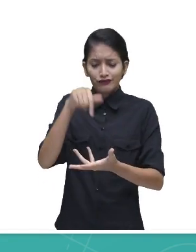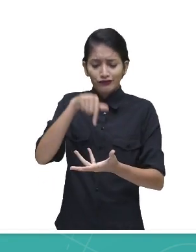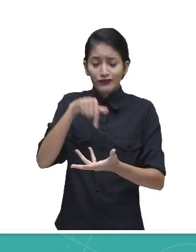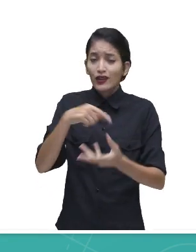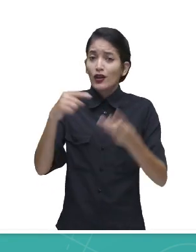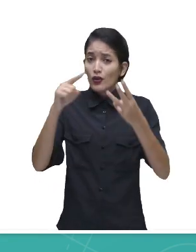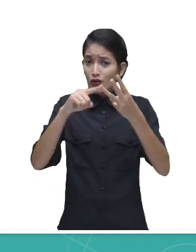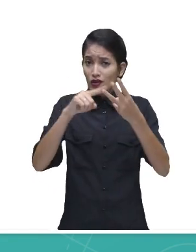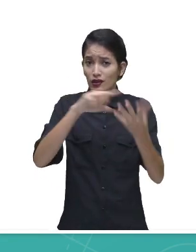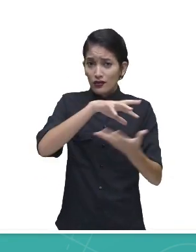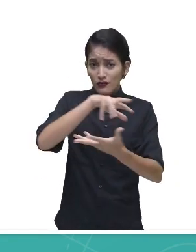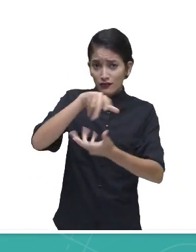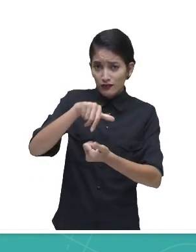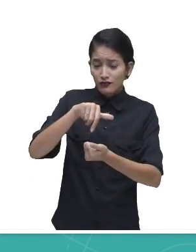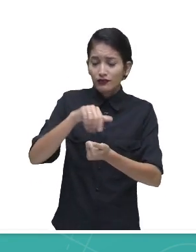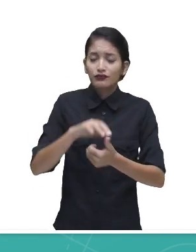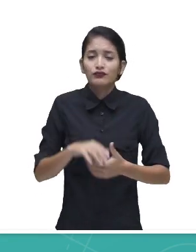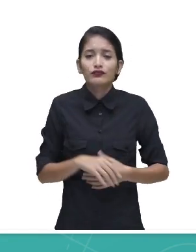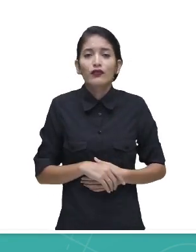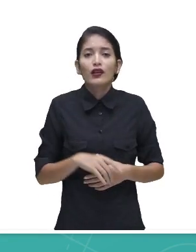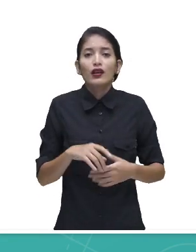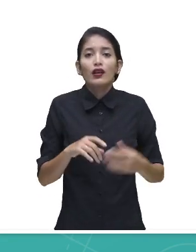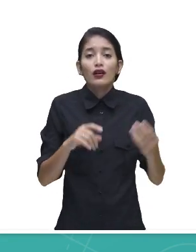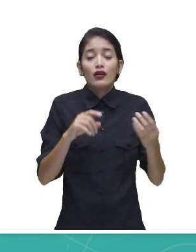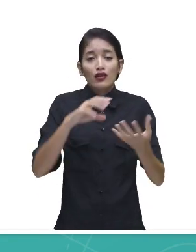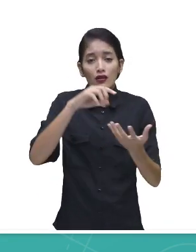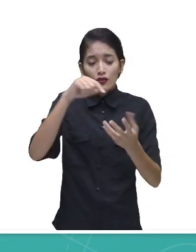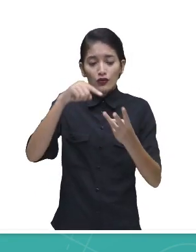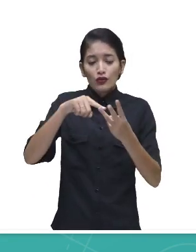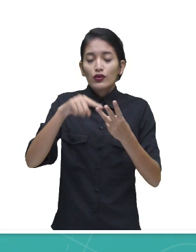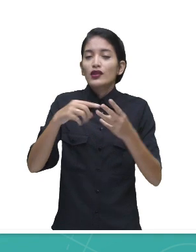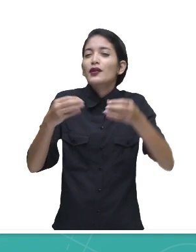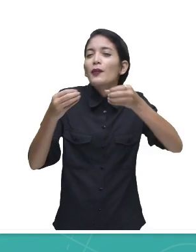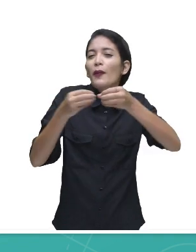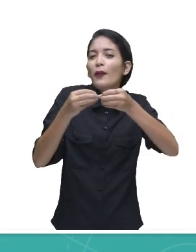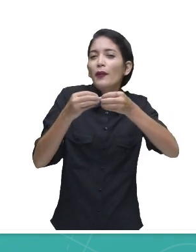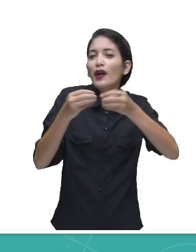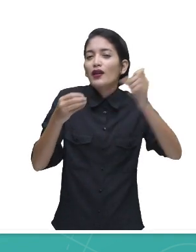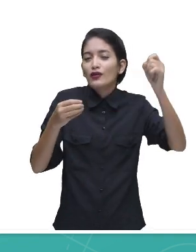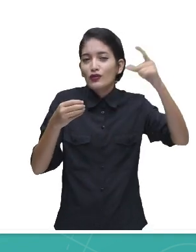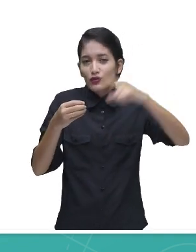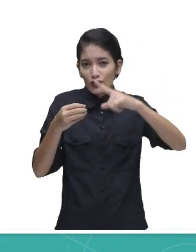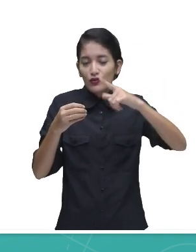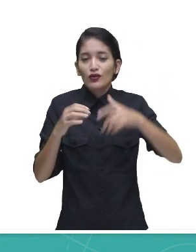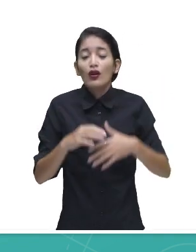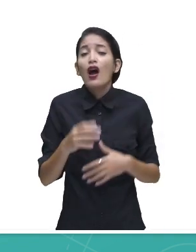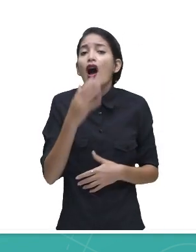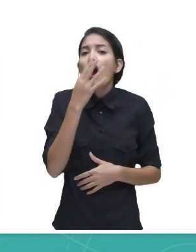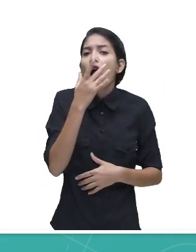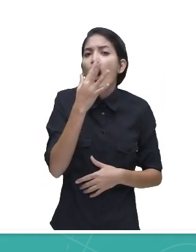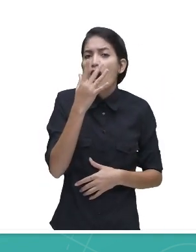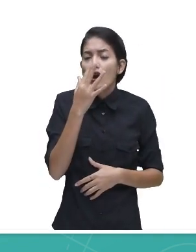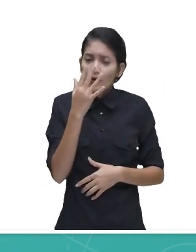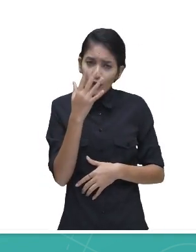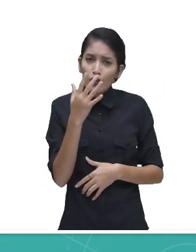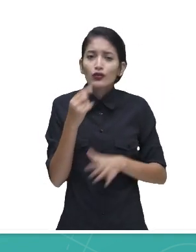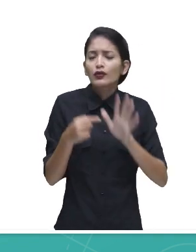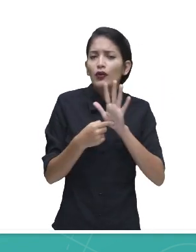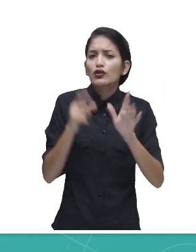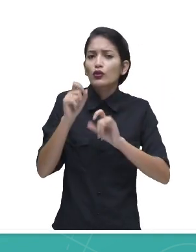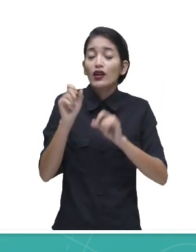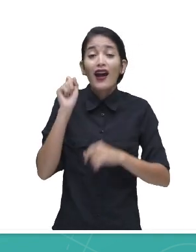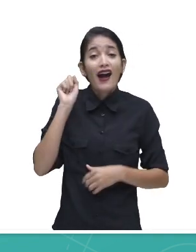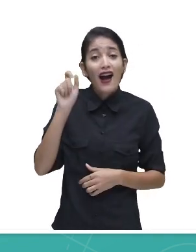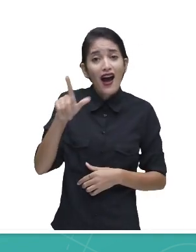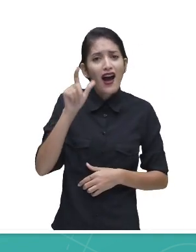vocês, o nosso planeta Terra é o terceiro mais próximo ao Sol. Sua cor predominante, ó, é o azul. E é